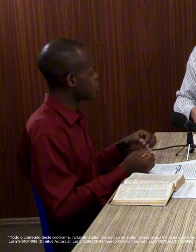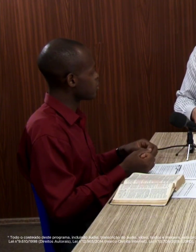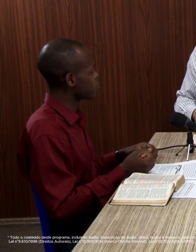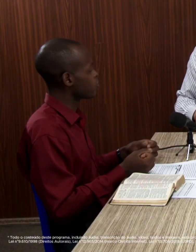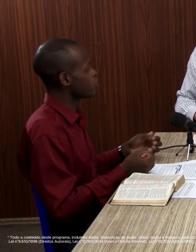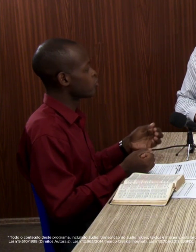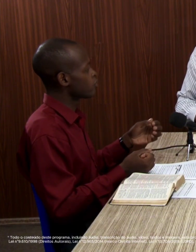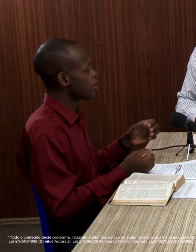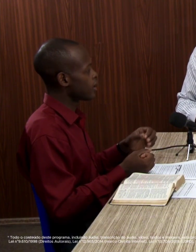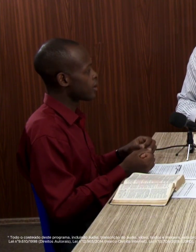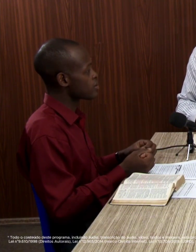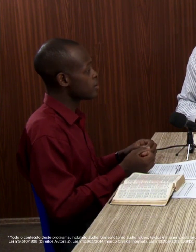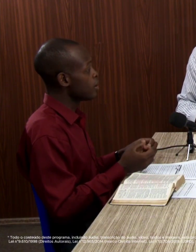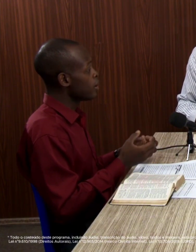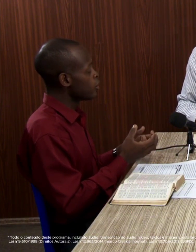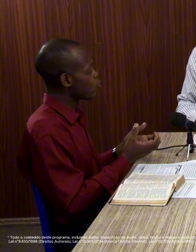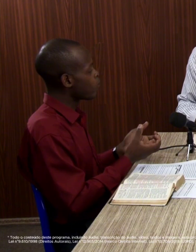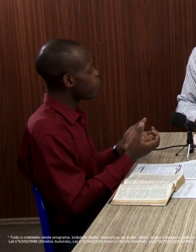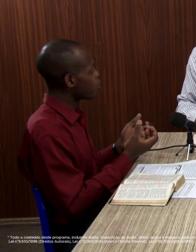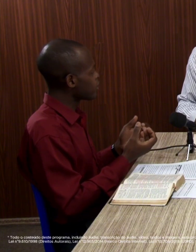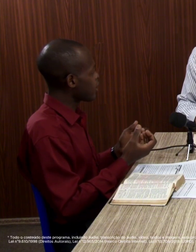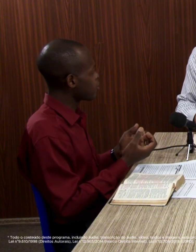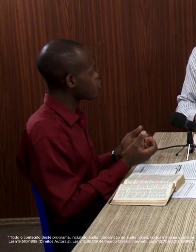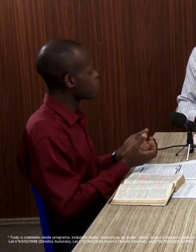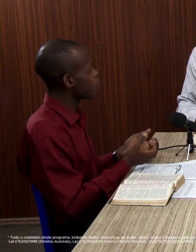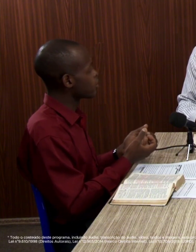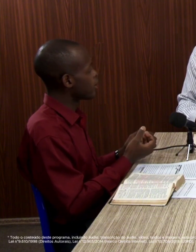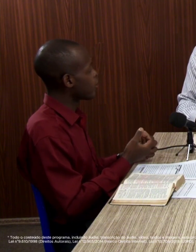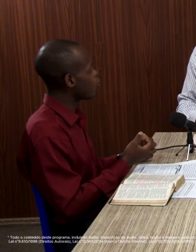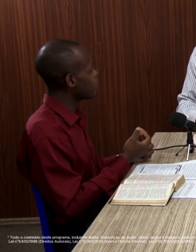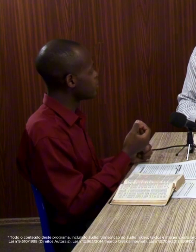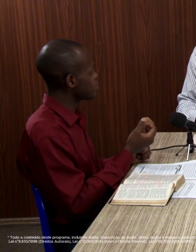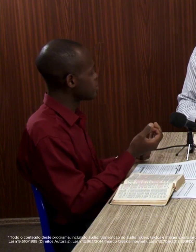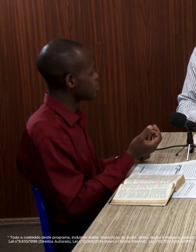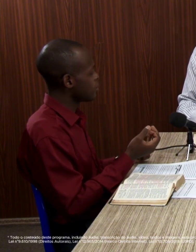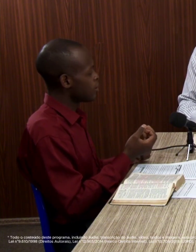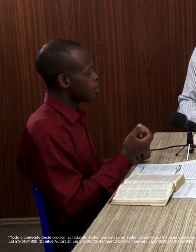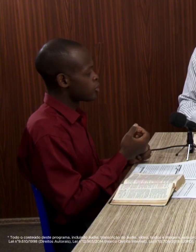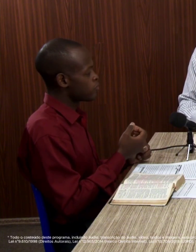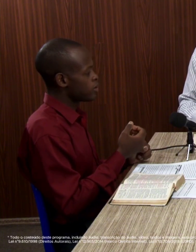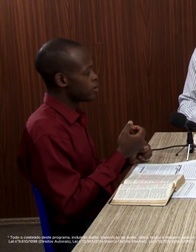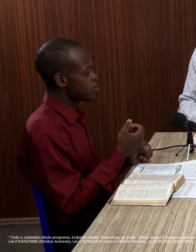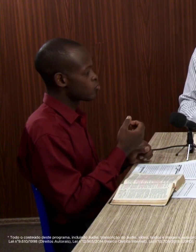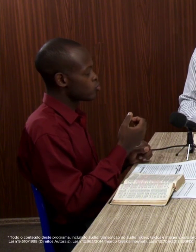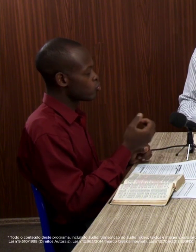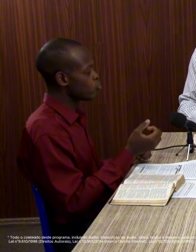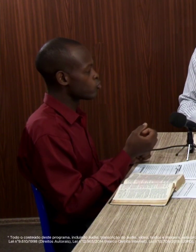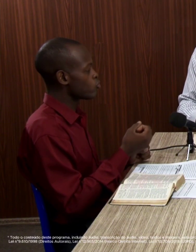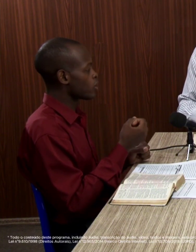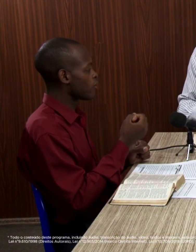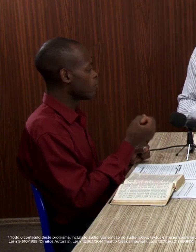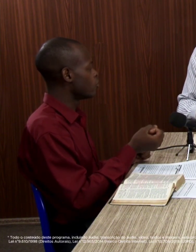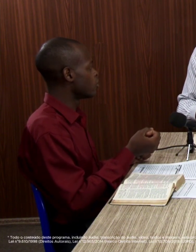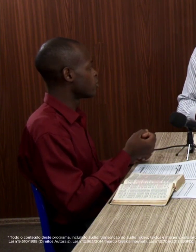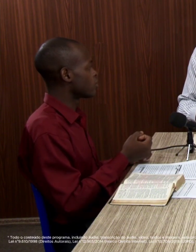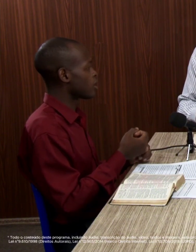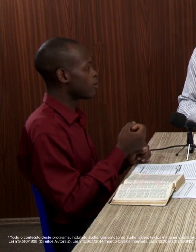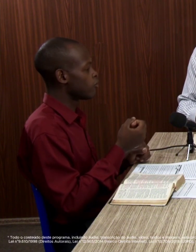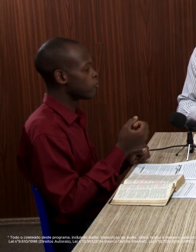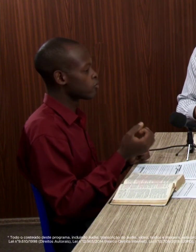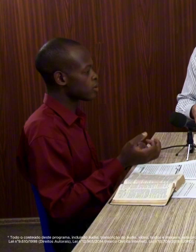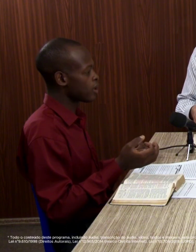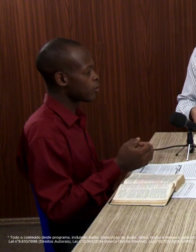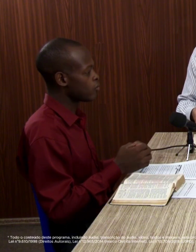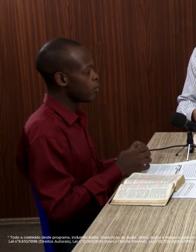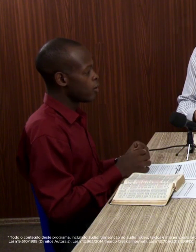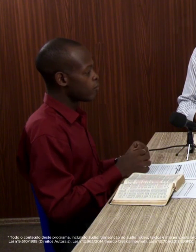Espírito Santo, o renovo da graça e comportar, suportar, obedecer. A experiência do culto, do clamor, do